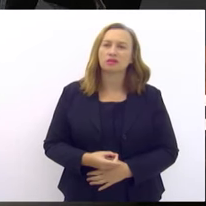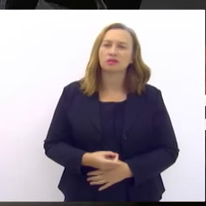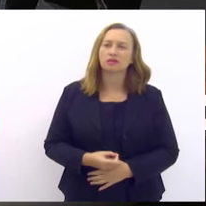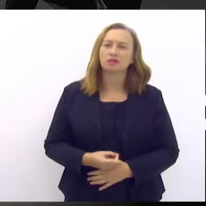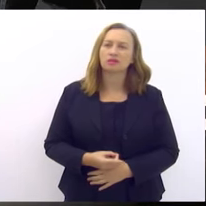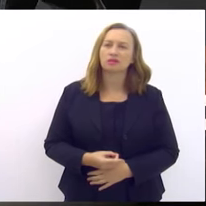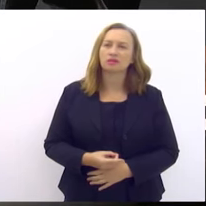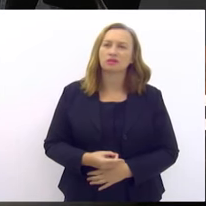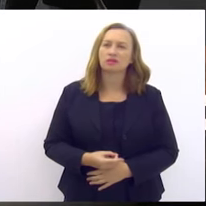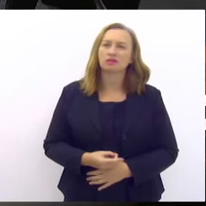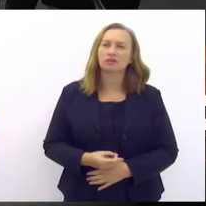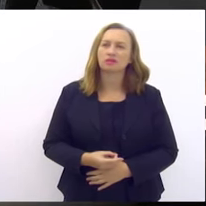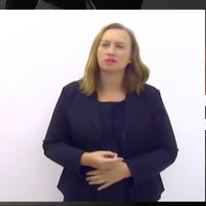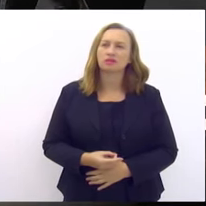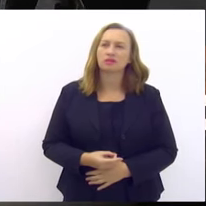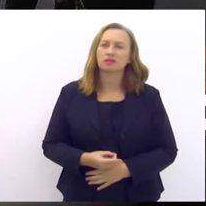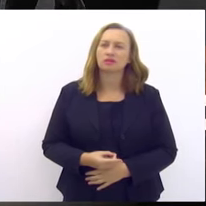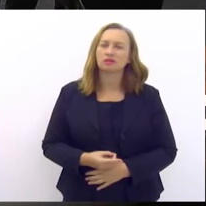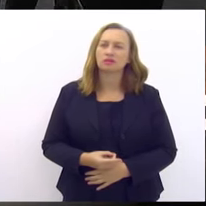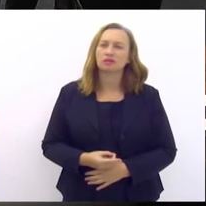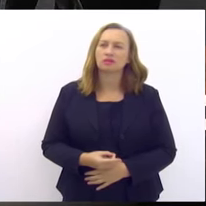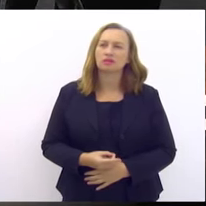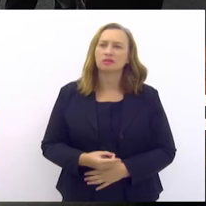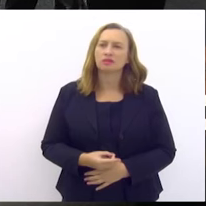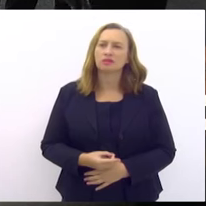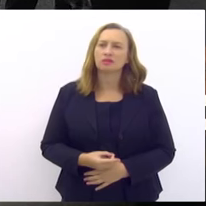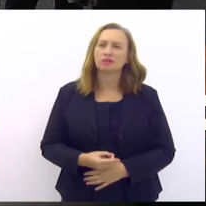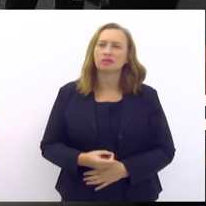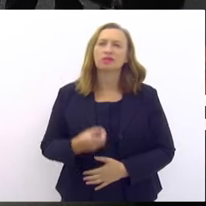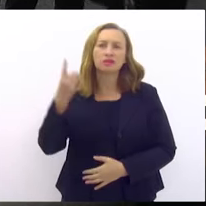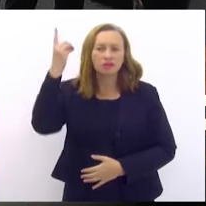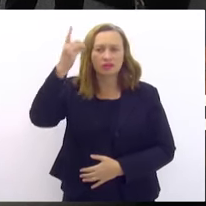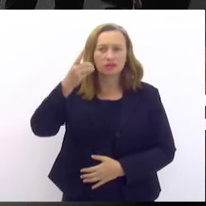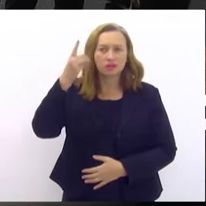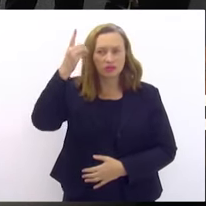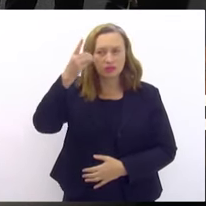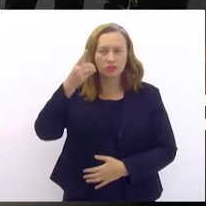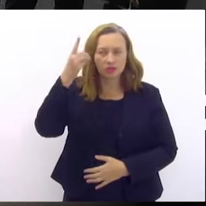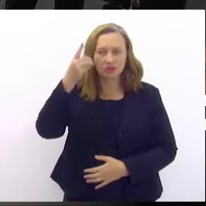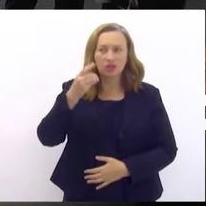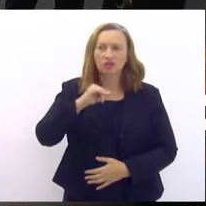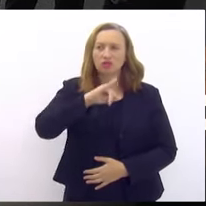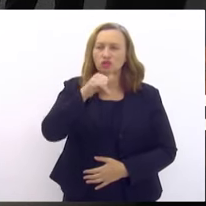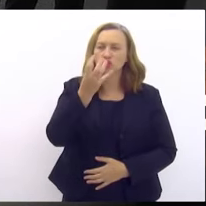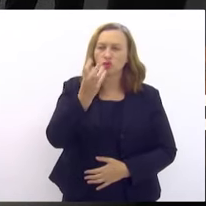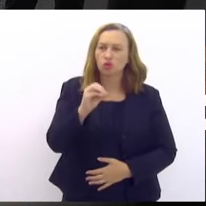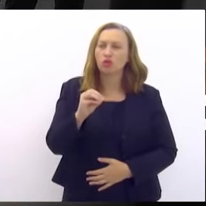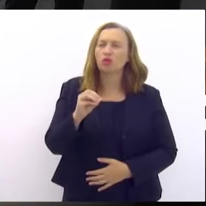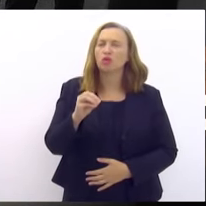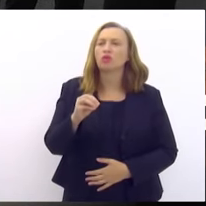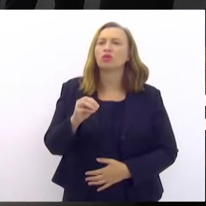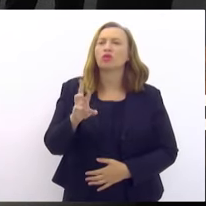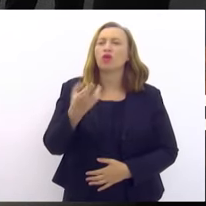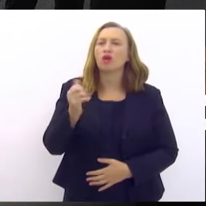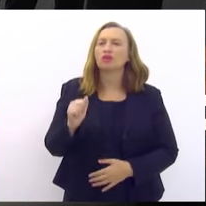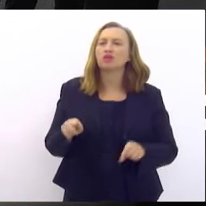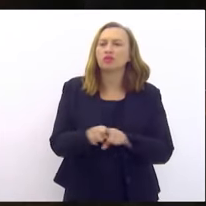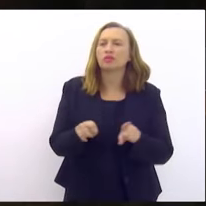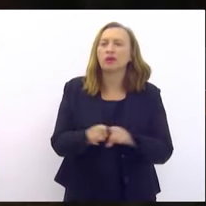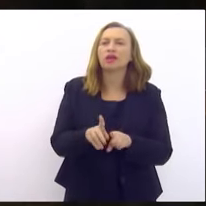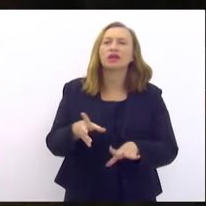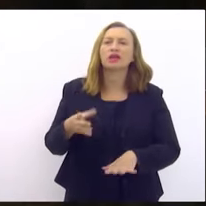controle não não tiver especial Deputado Júlio Rocha também Presidente designo